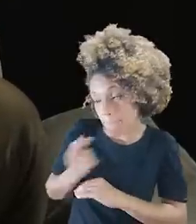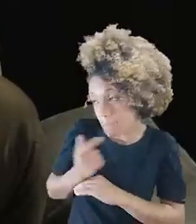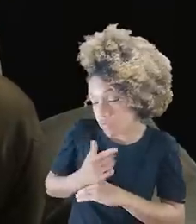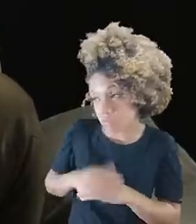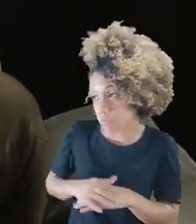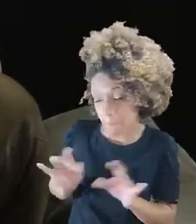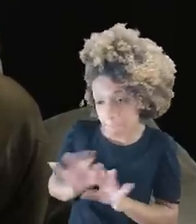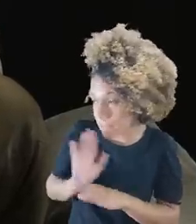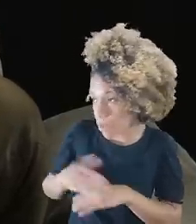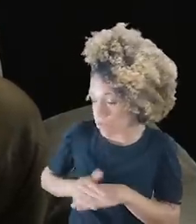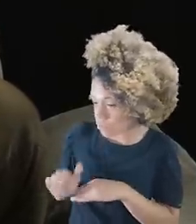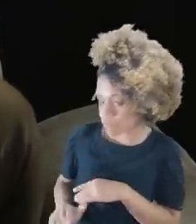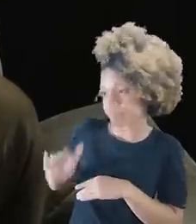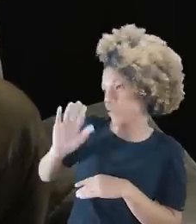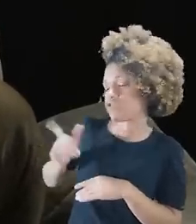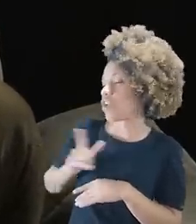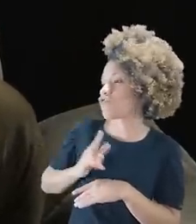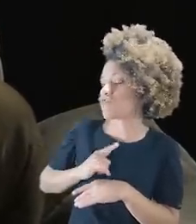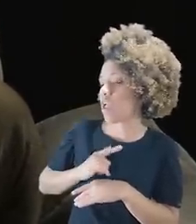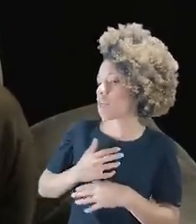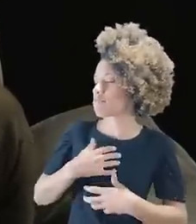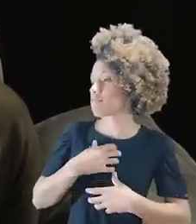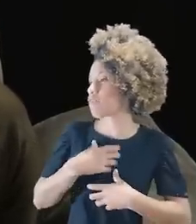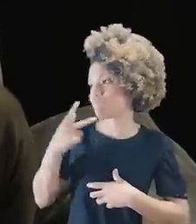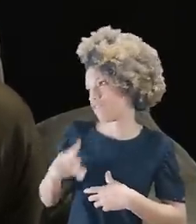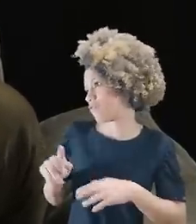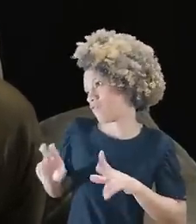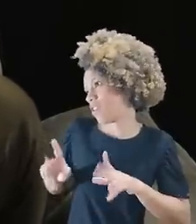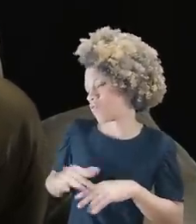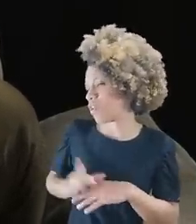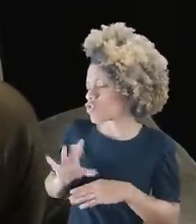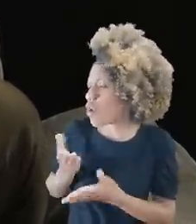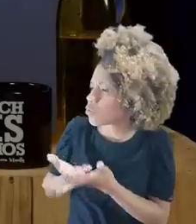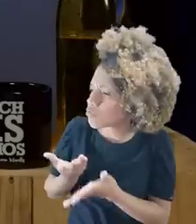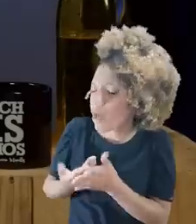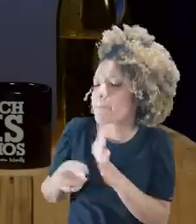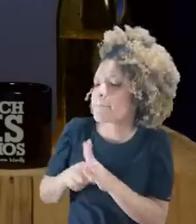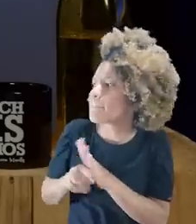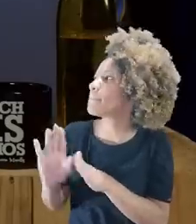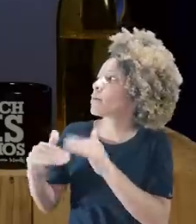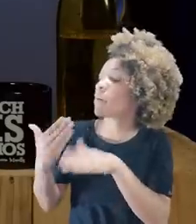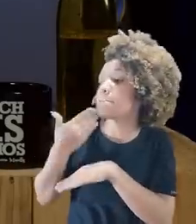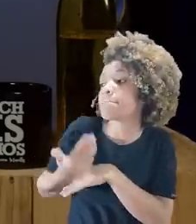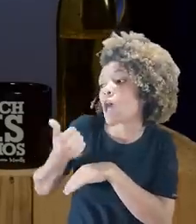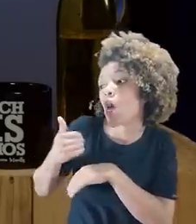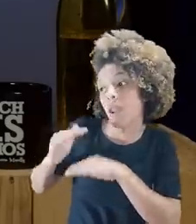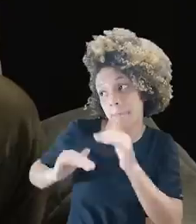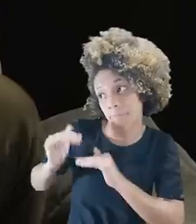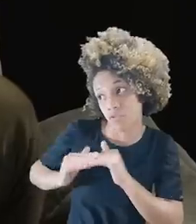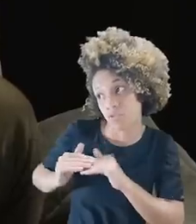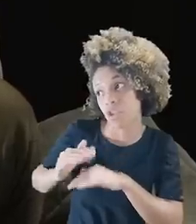teatro mas o problema é esse porque quando você se torna no caso como comediante é mais fácil para você que é atriz é mais difícil ator é porque